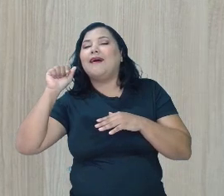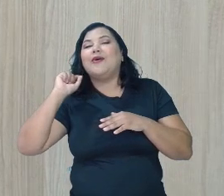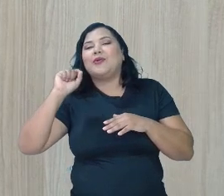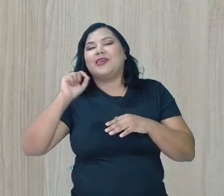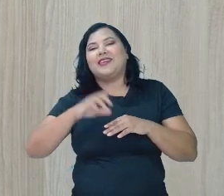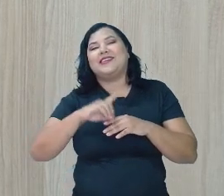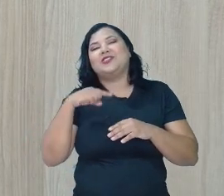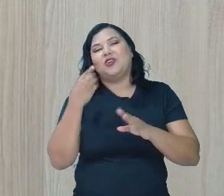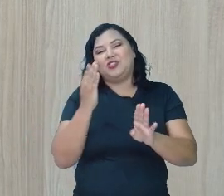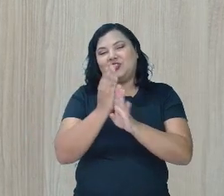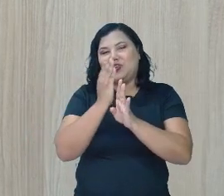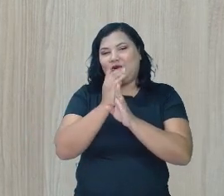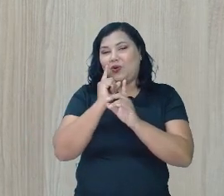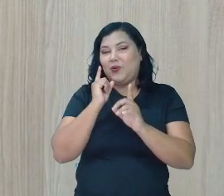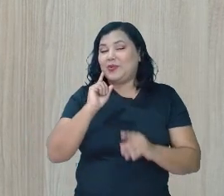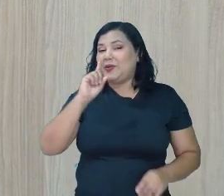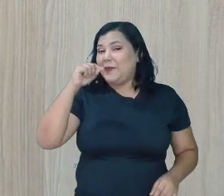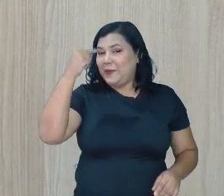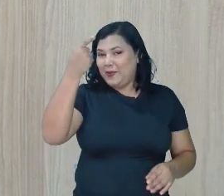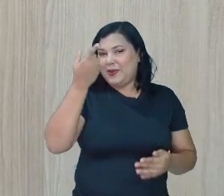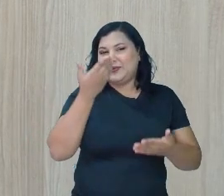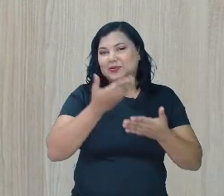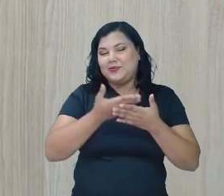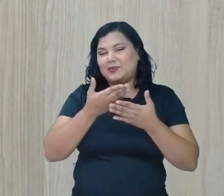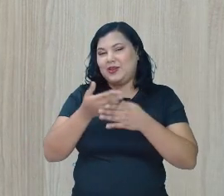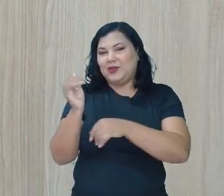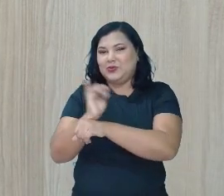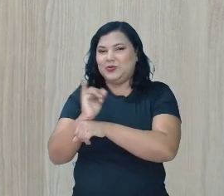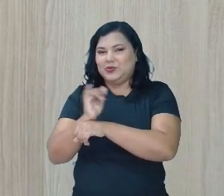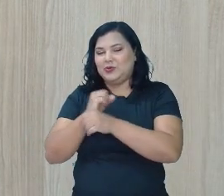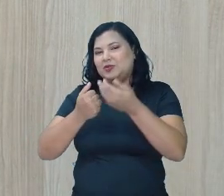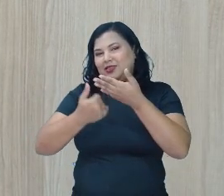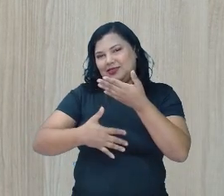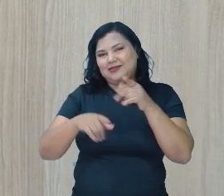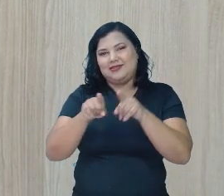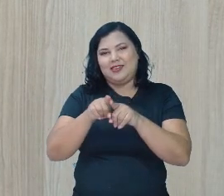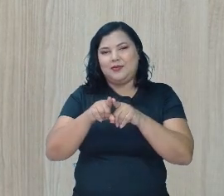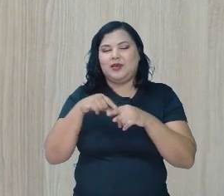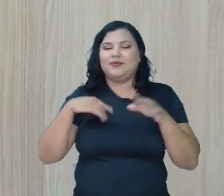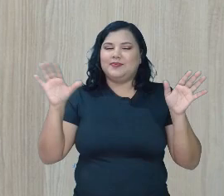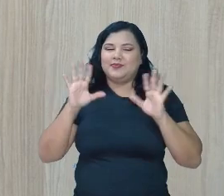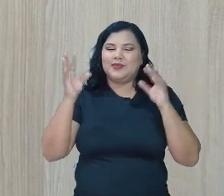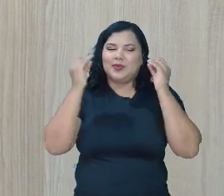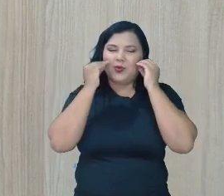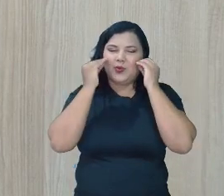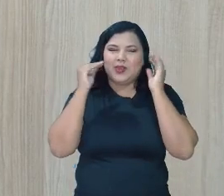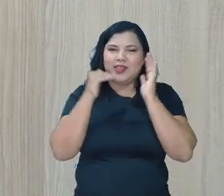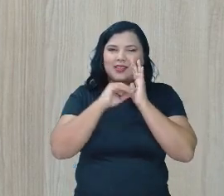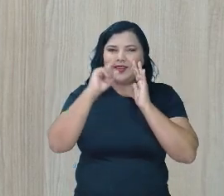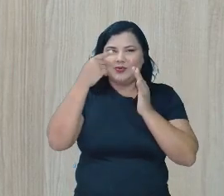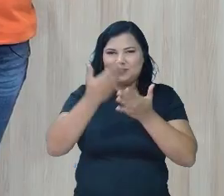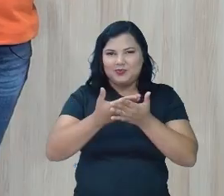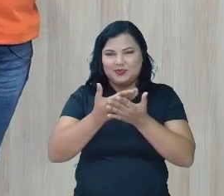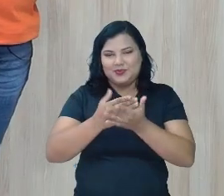gente descobre quando vocês deixarem o comentário lá no YouTube. Eu me despeço por aqui. Um cheiro e até a próxima